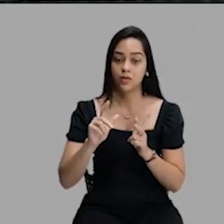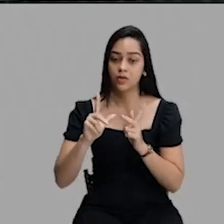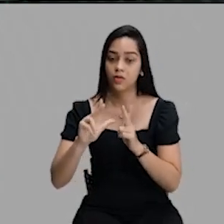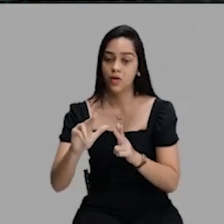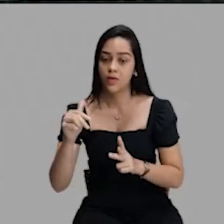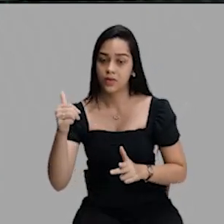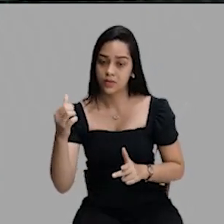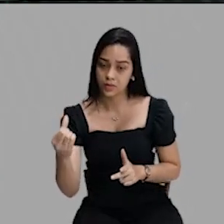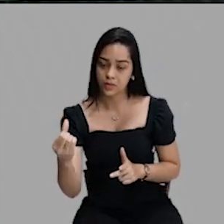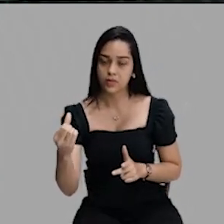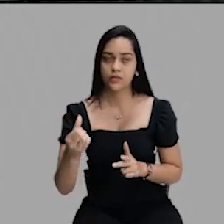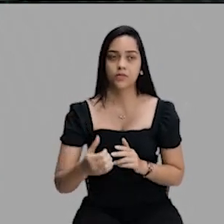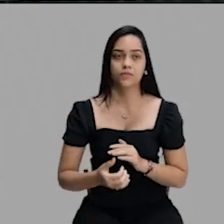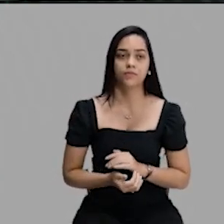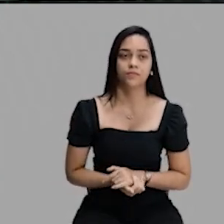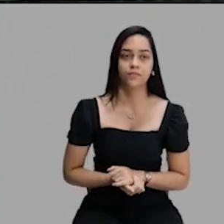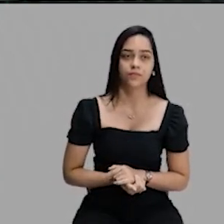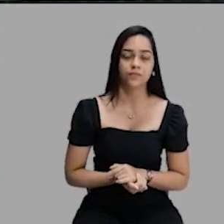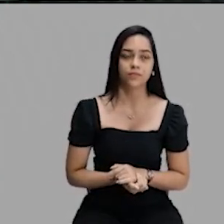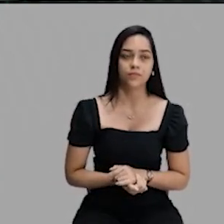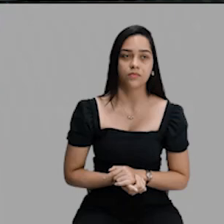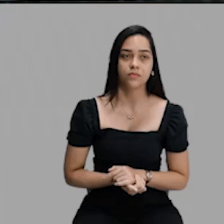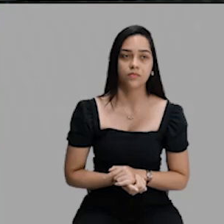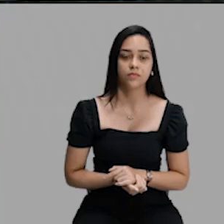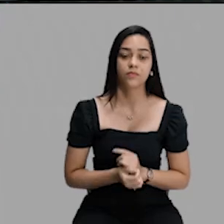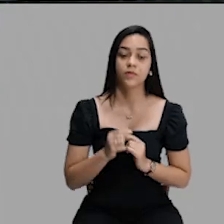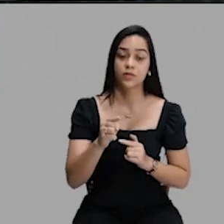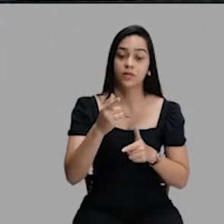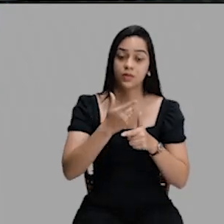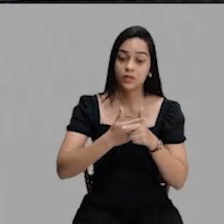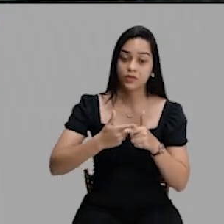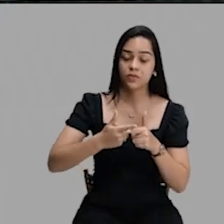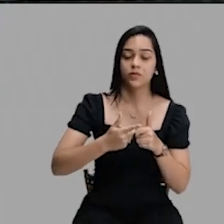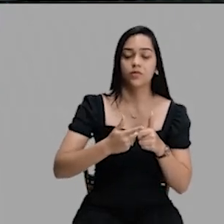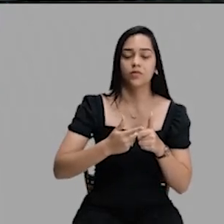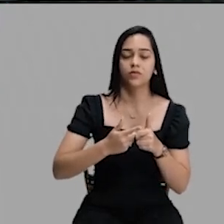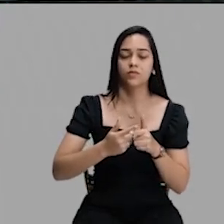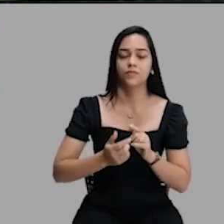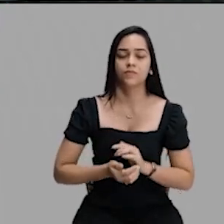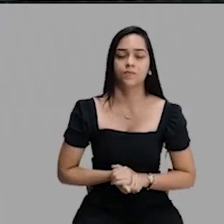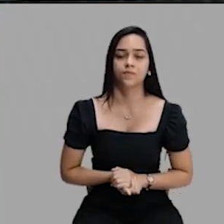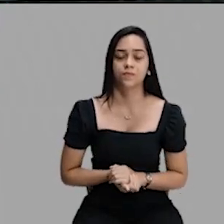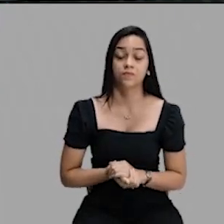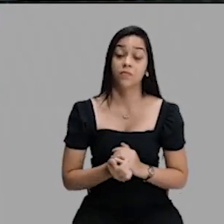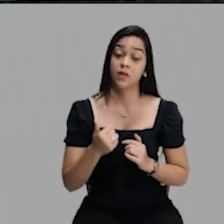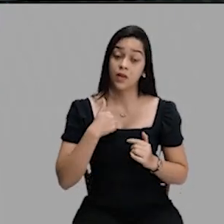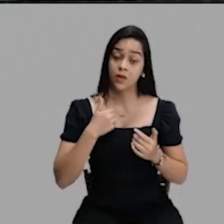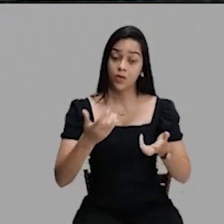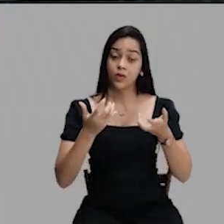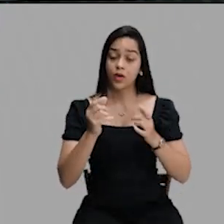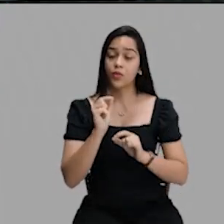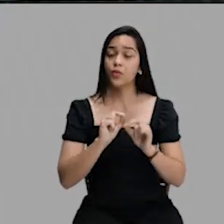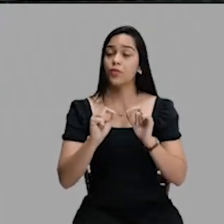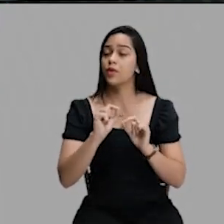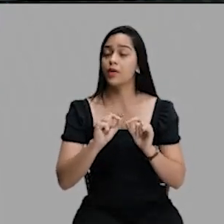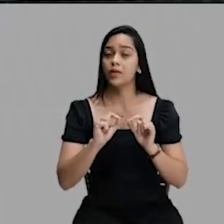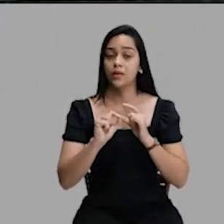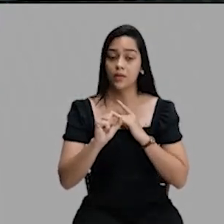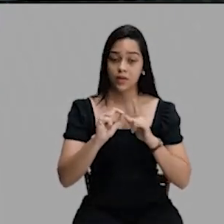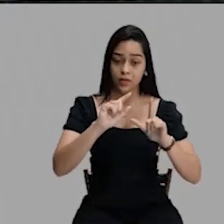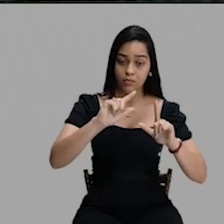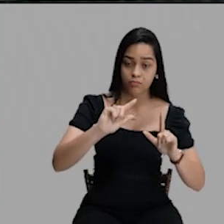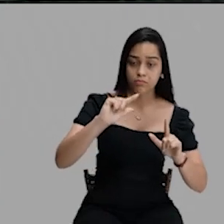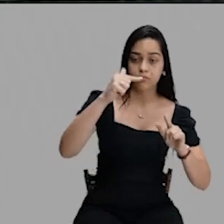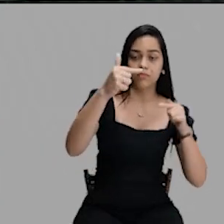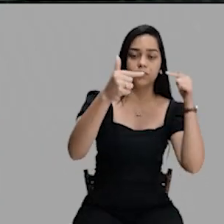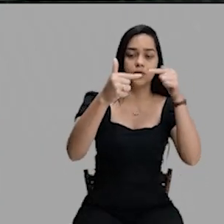a 16. Né? E você divide pelo fator comum. Olha, como eu quero que esse elemento fique ao